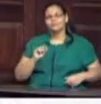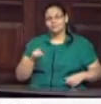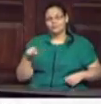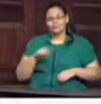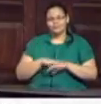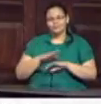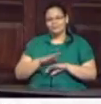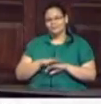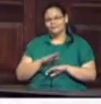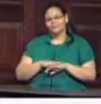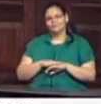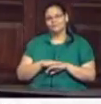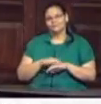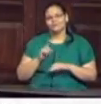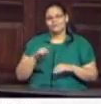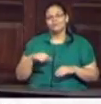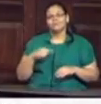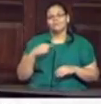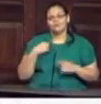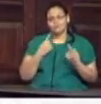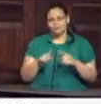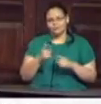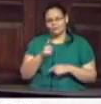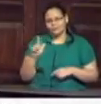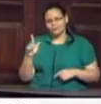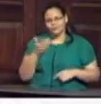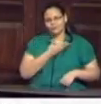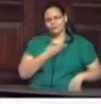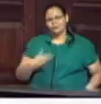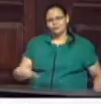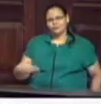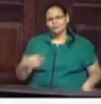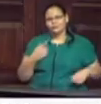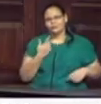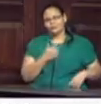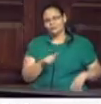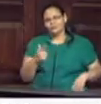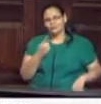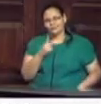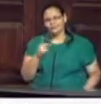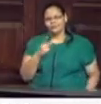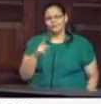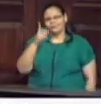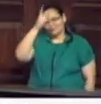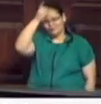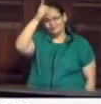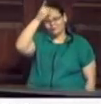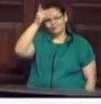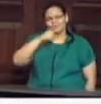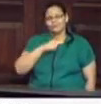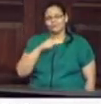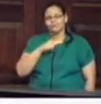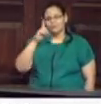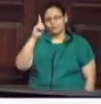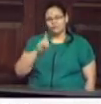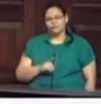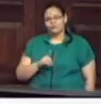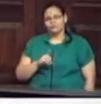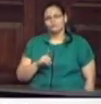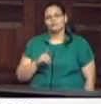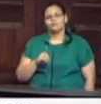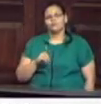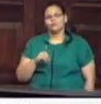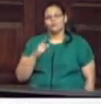partidária contra algum outro governo ou contra as suas ideias que o senhor tem direito de manifestar, mas o senhor tem